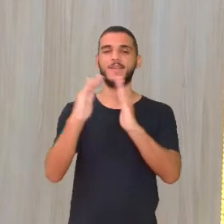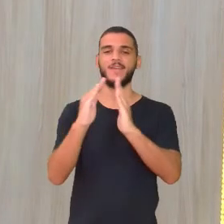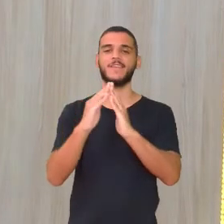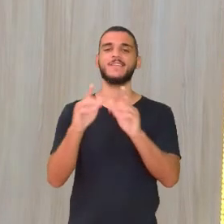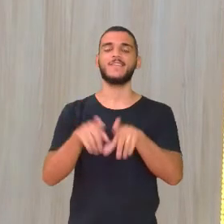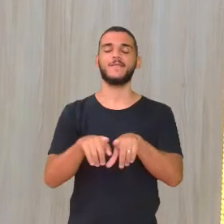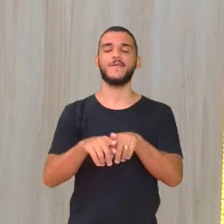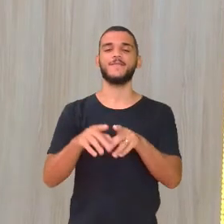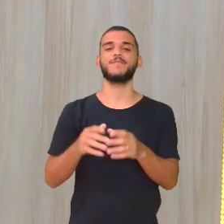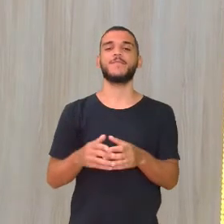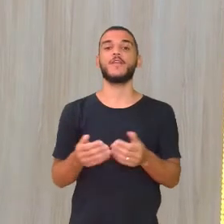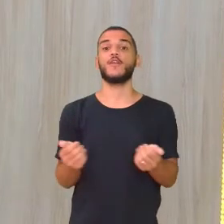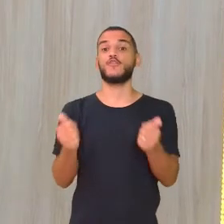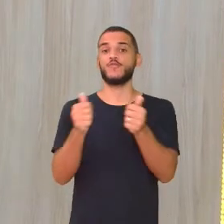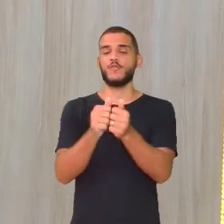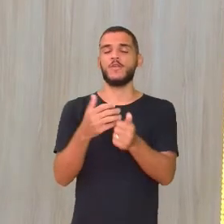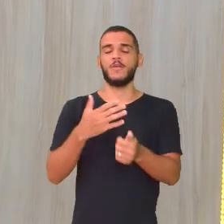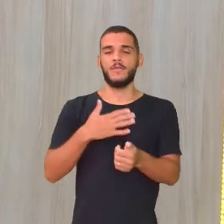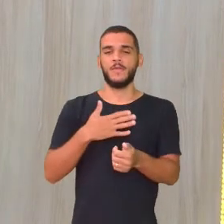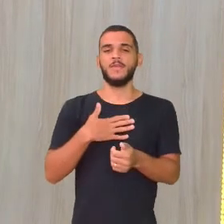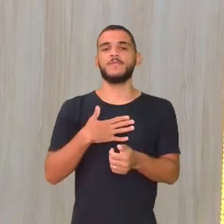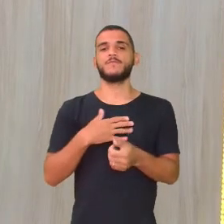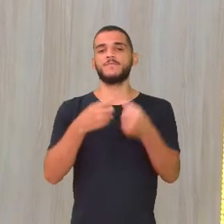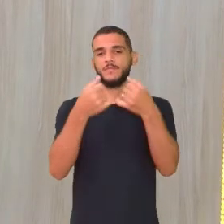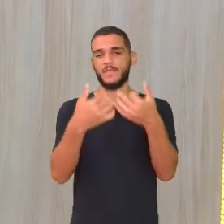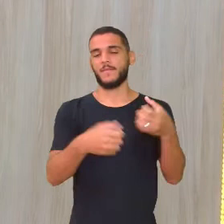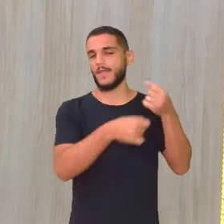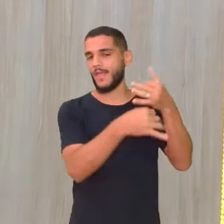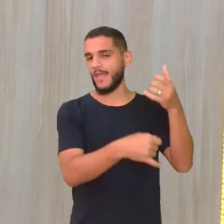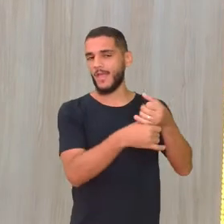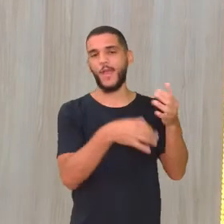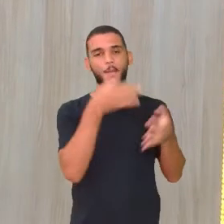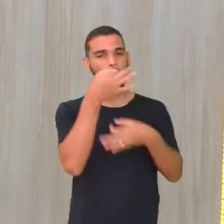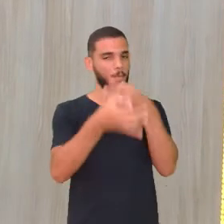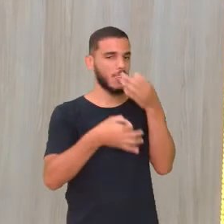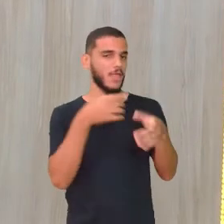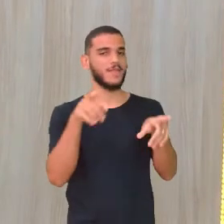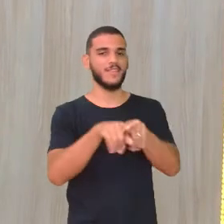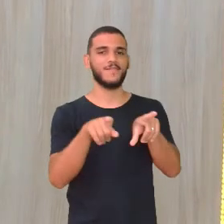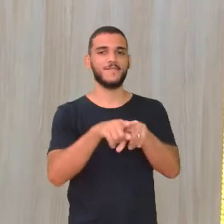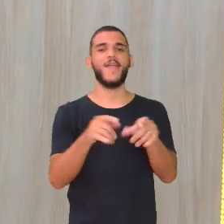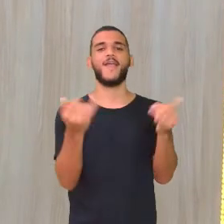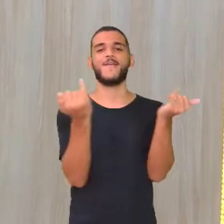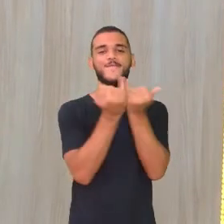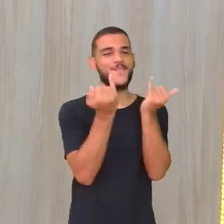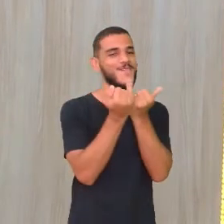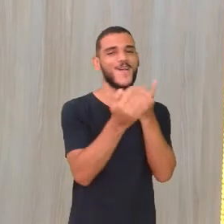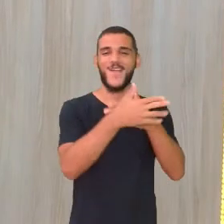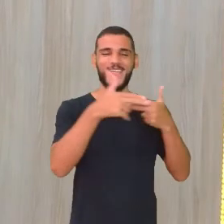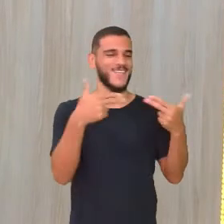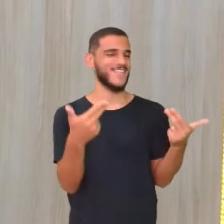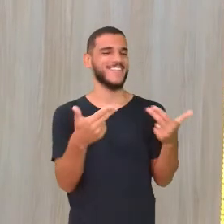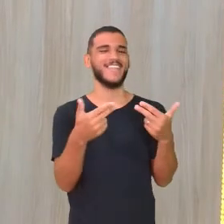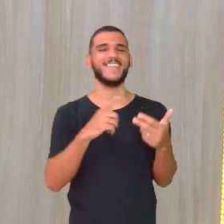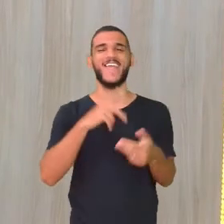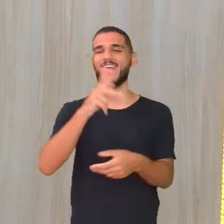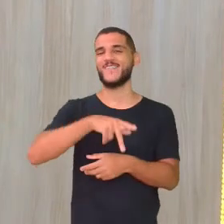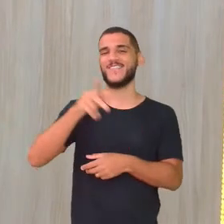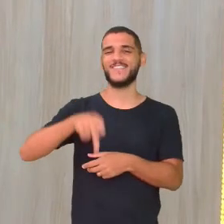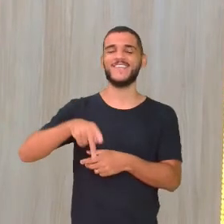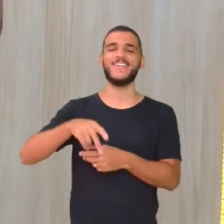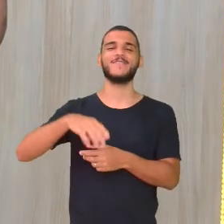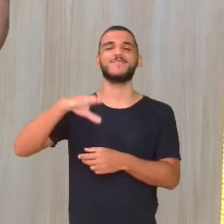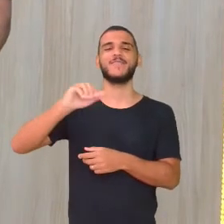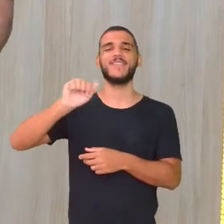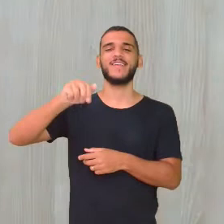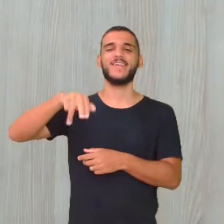E ao meu lado, fazendo apontamentos sobre a aula, comentários, opiniões, transmitindo fofocas, eu tenho a professora Camille Borba. Vamos